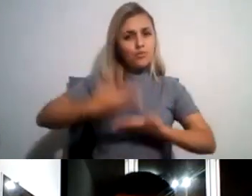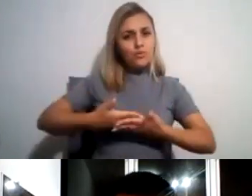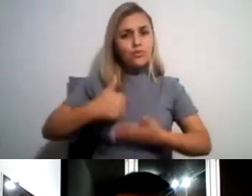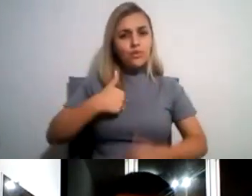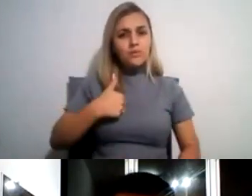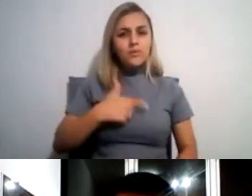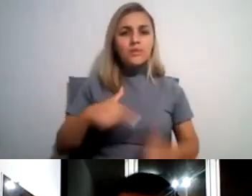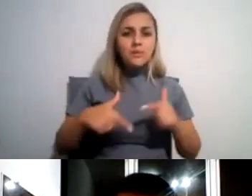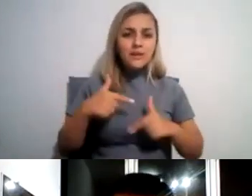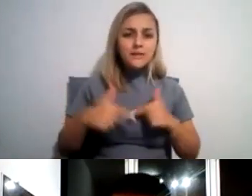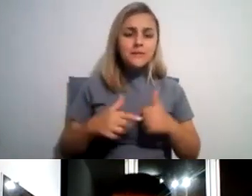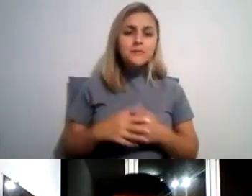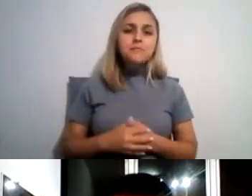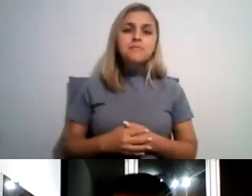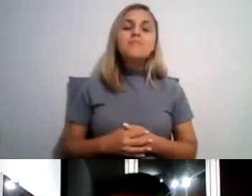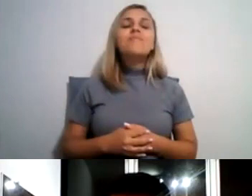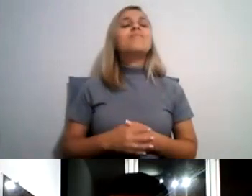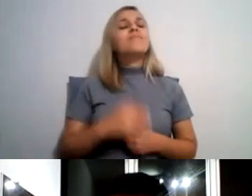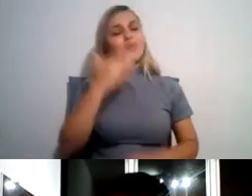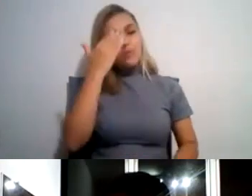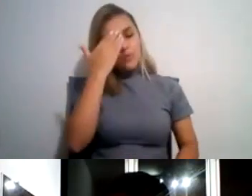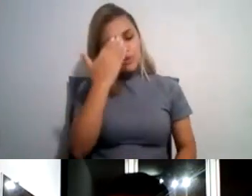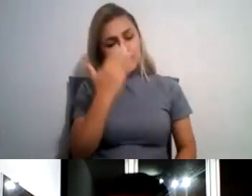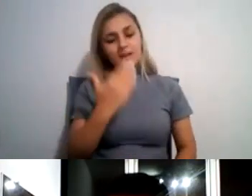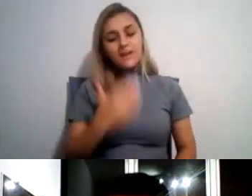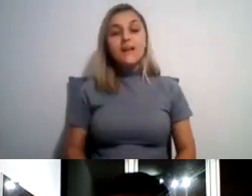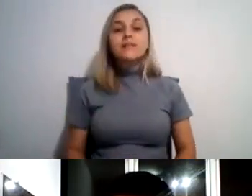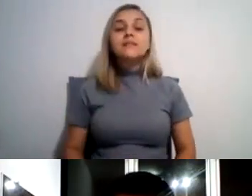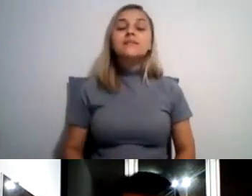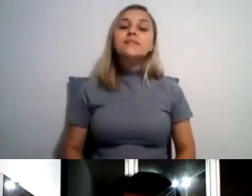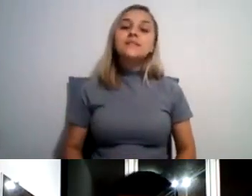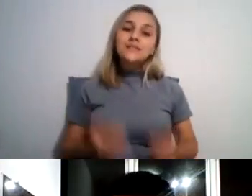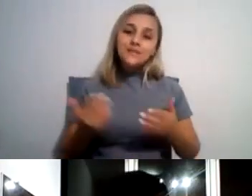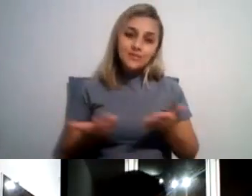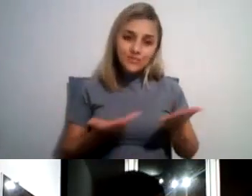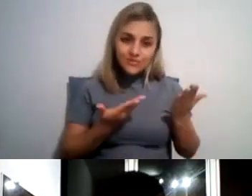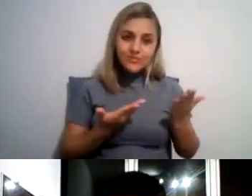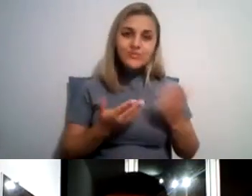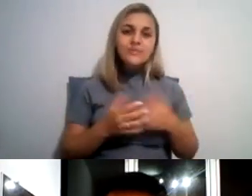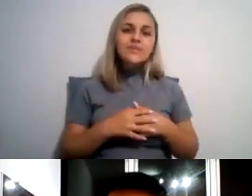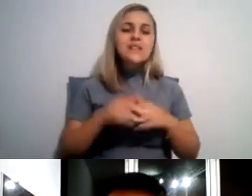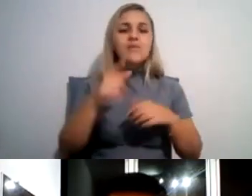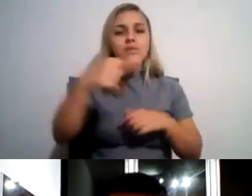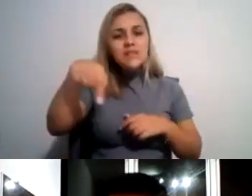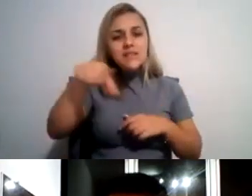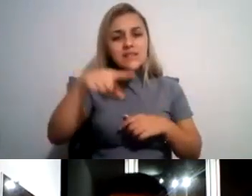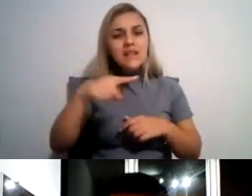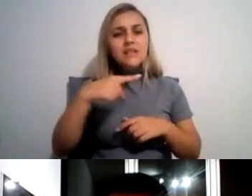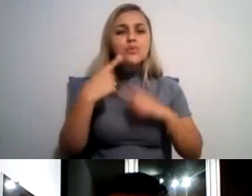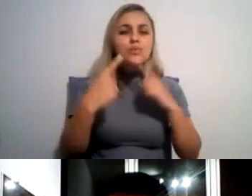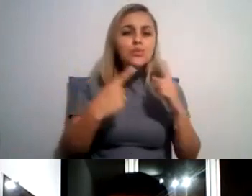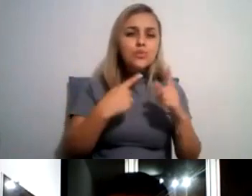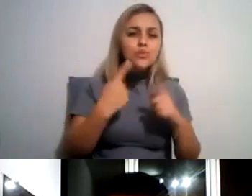Muito bem, muito obrigada. Agora é contigo. Pessoal que tiver pergunta pode ir mandando no chat.